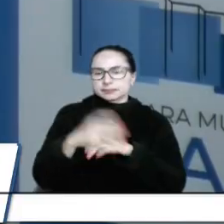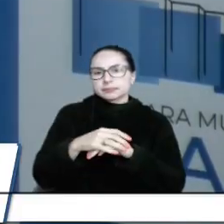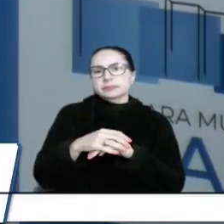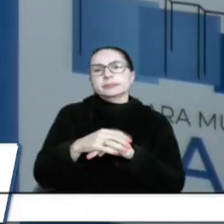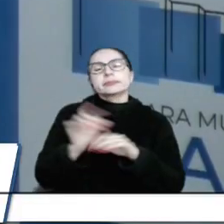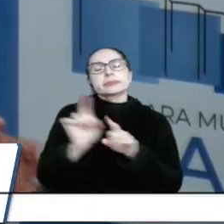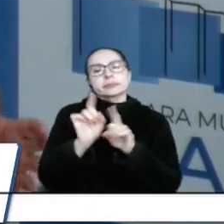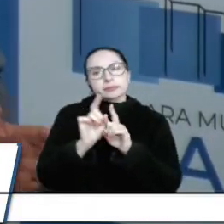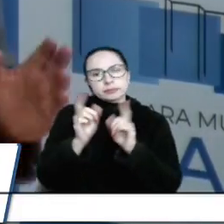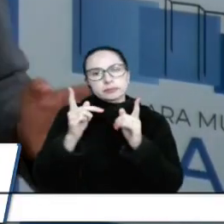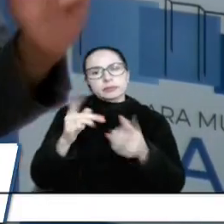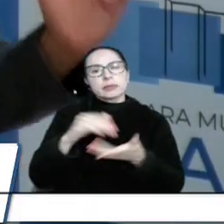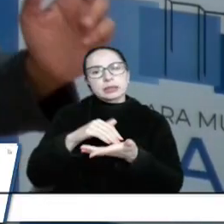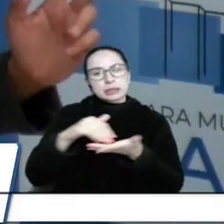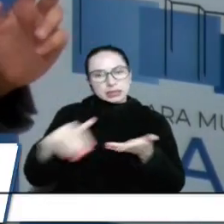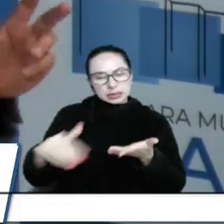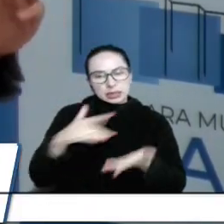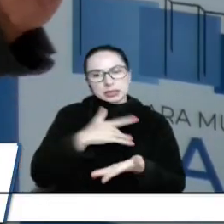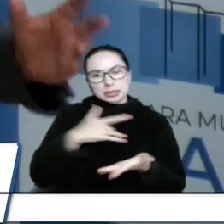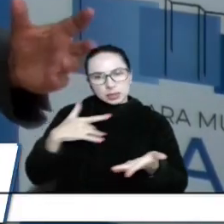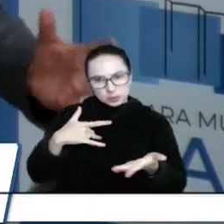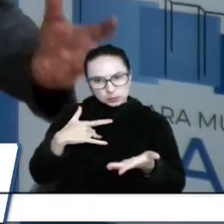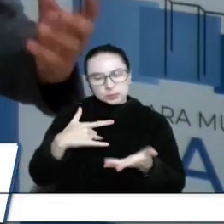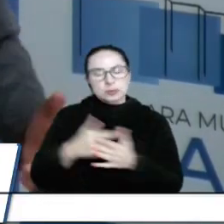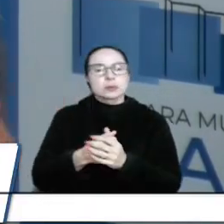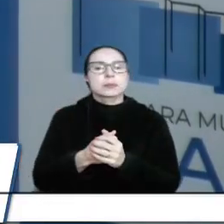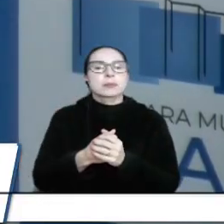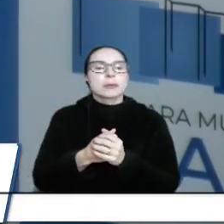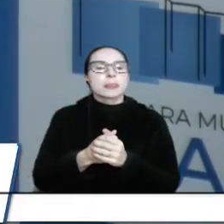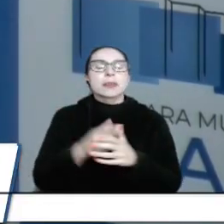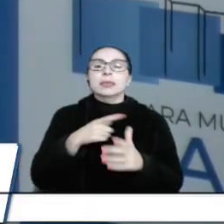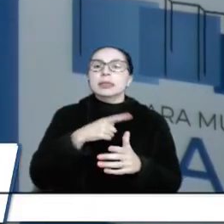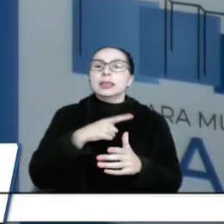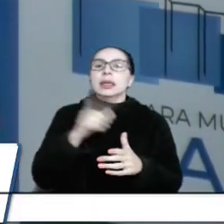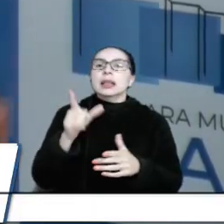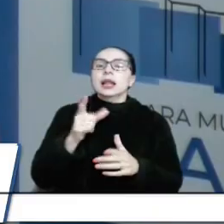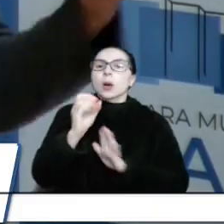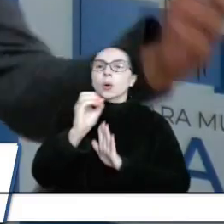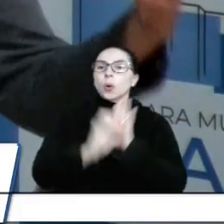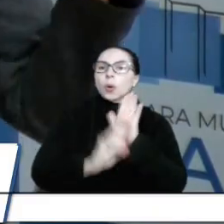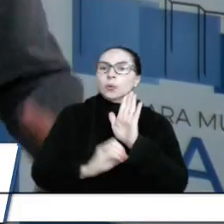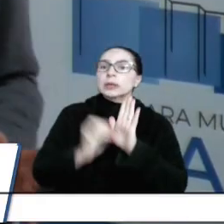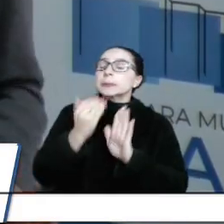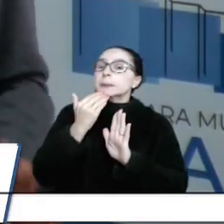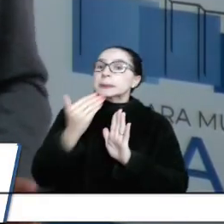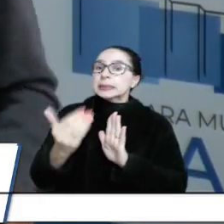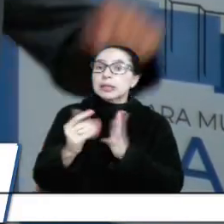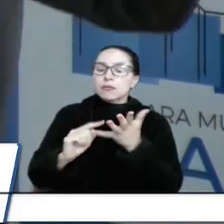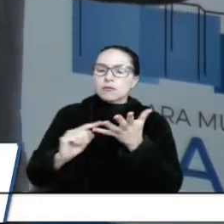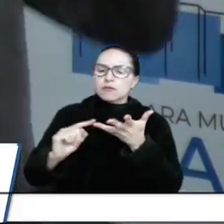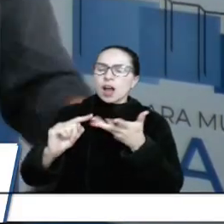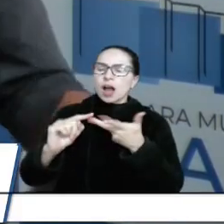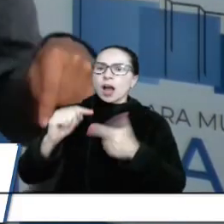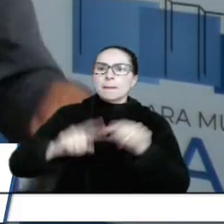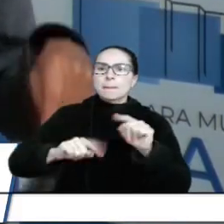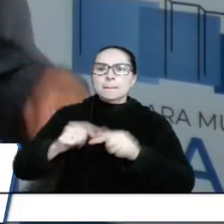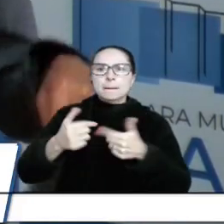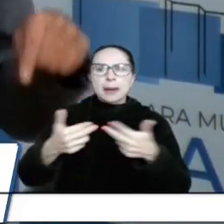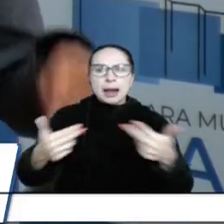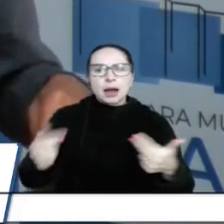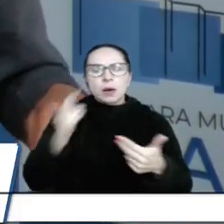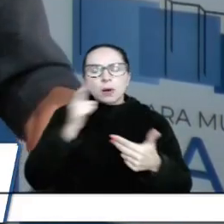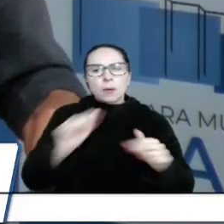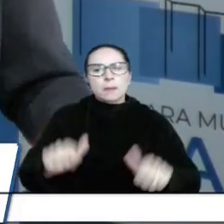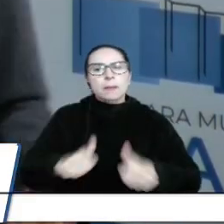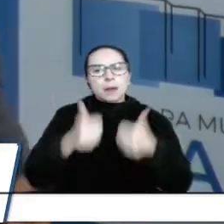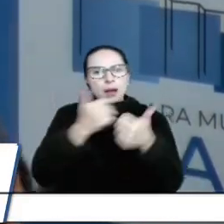na Secretaria de Saúde, Donizete. Nós temos lá ofício, pedindo um monte de equipamentos para melhorar a saúde